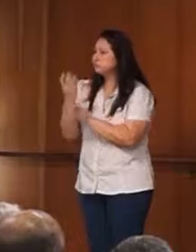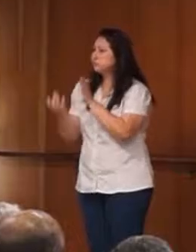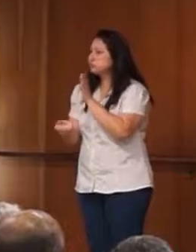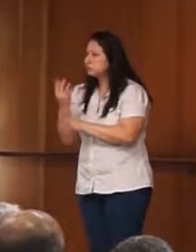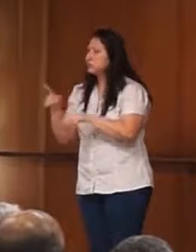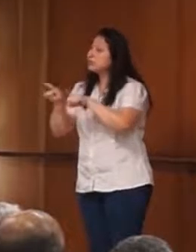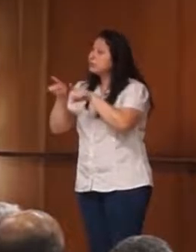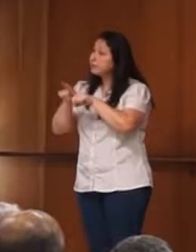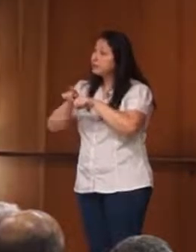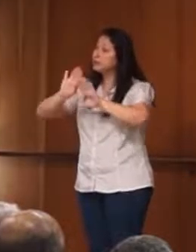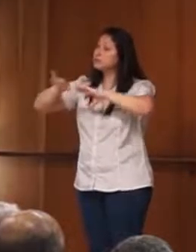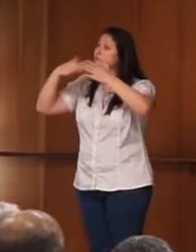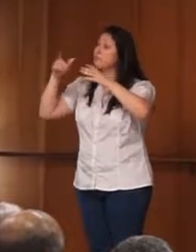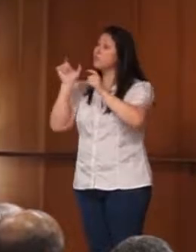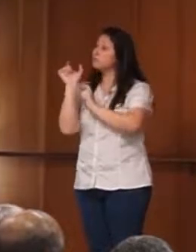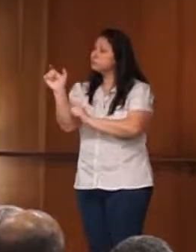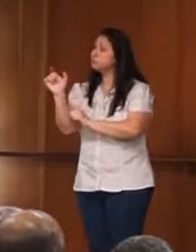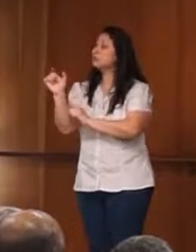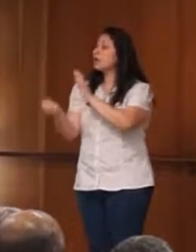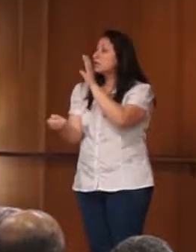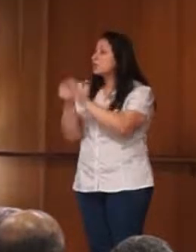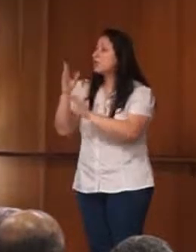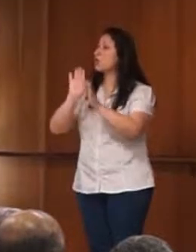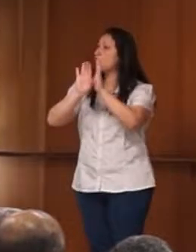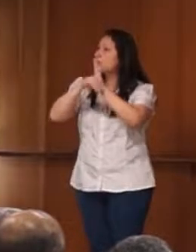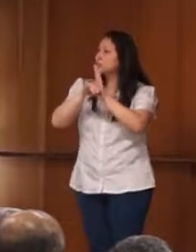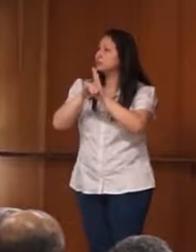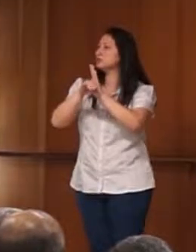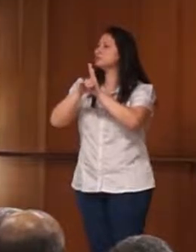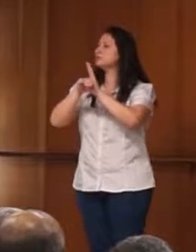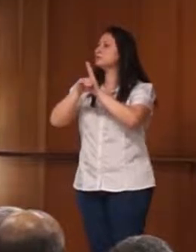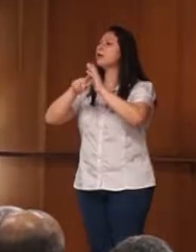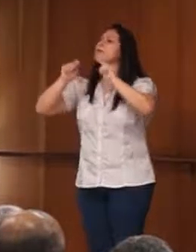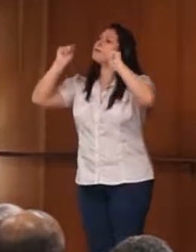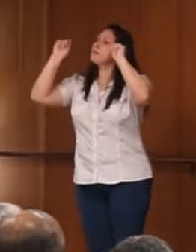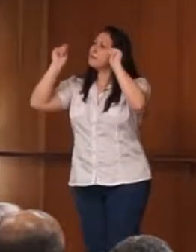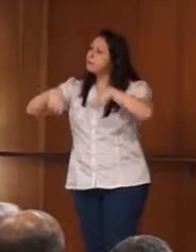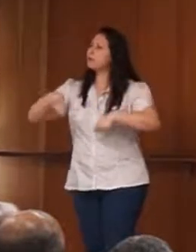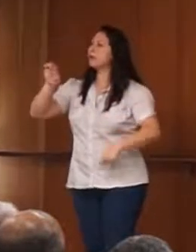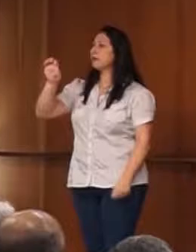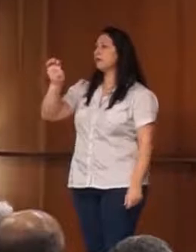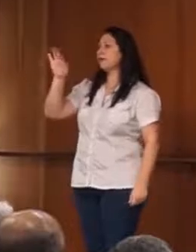de hipossuficiência, que seria inserido na